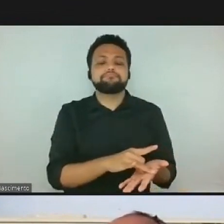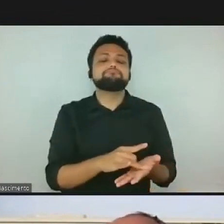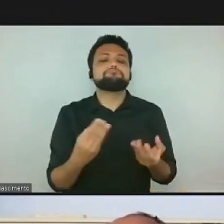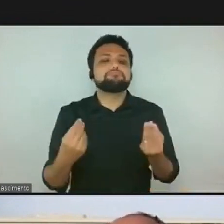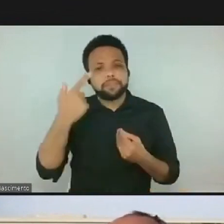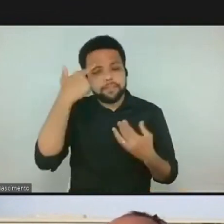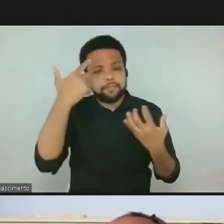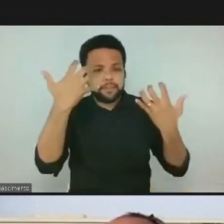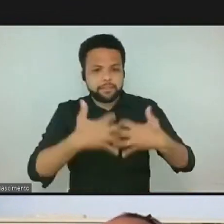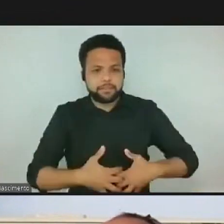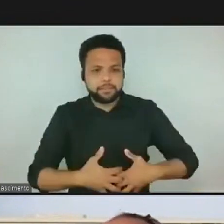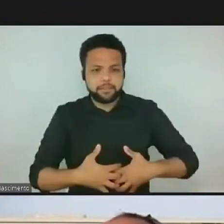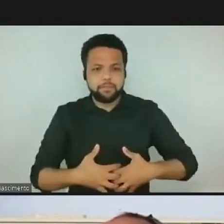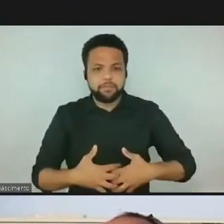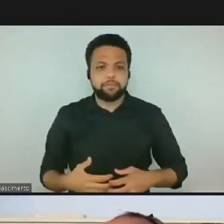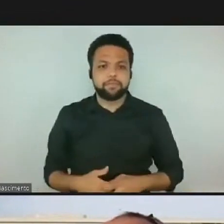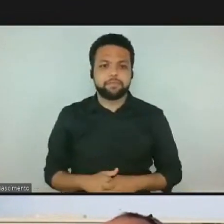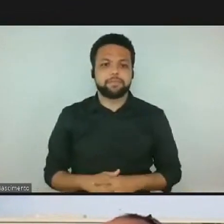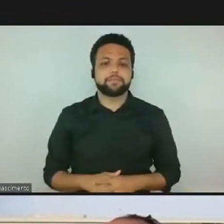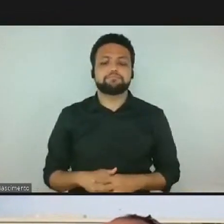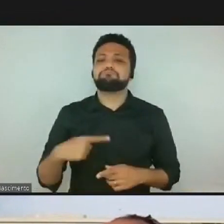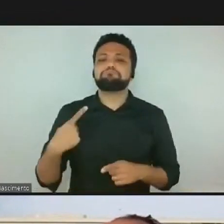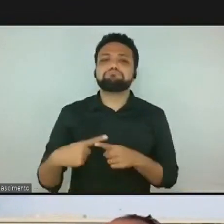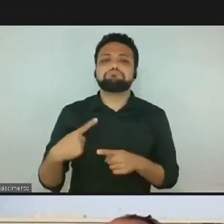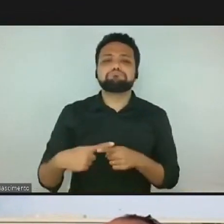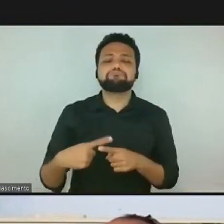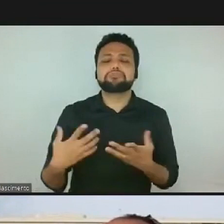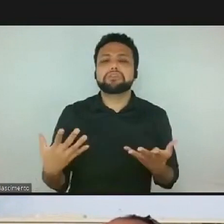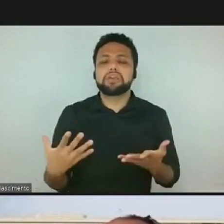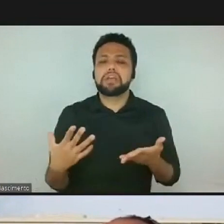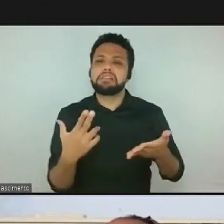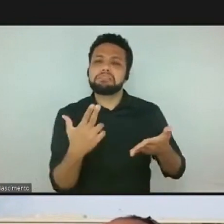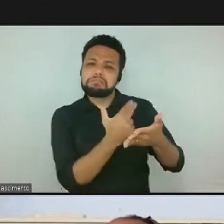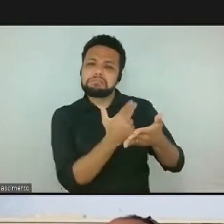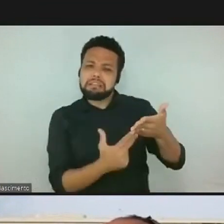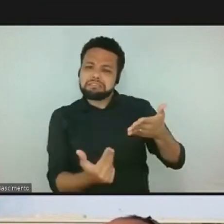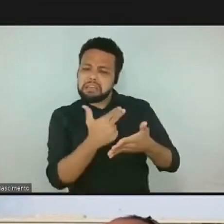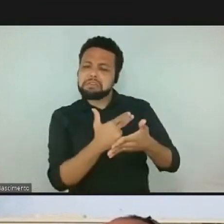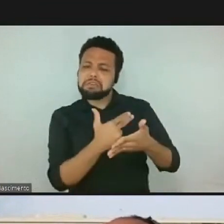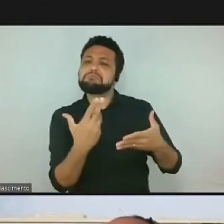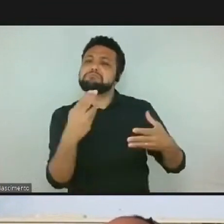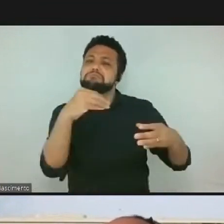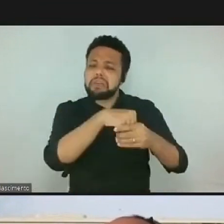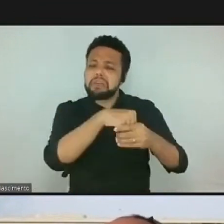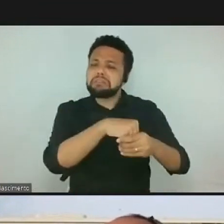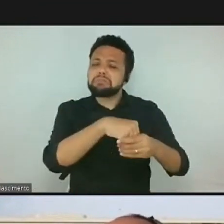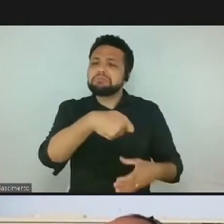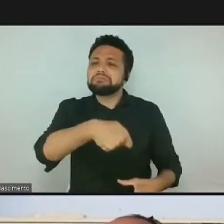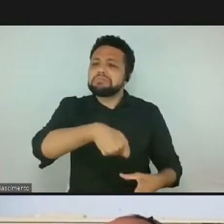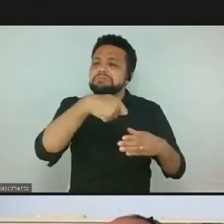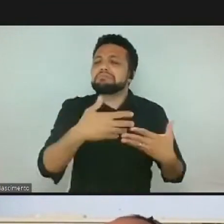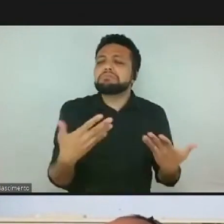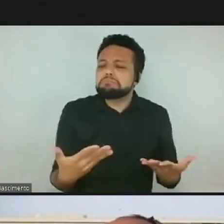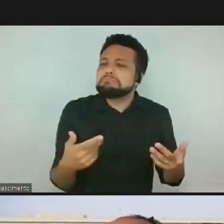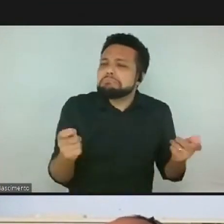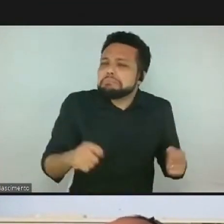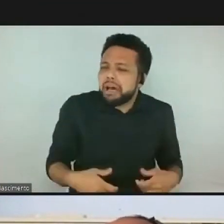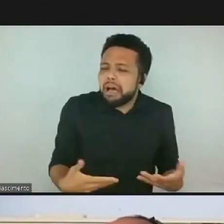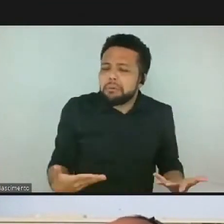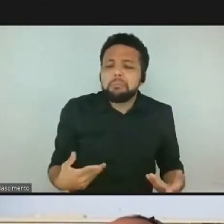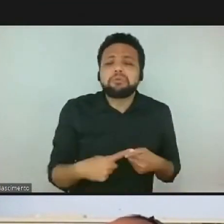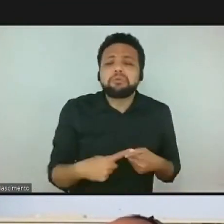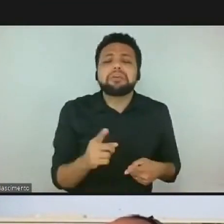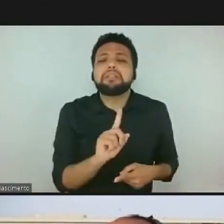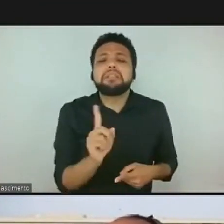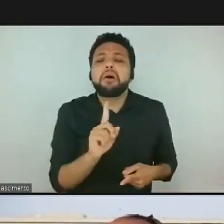reflexão. Por que não o desenho na cesta básica? E aí vem o nome da ação, que é Tem Desenho